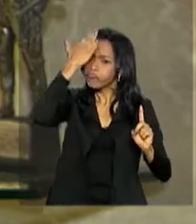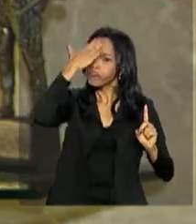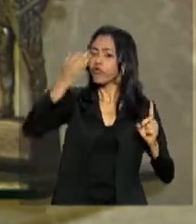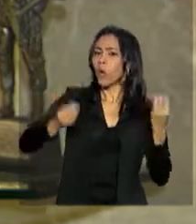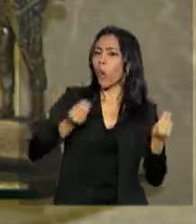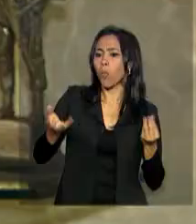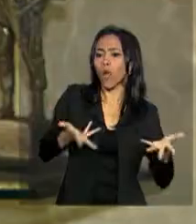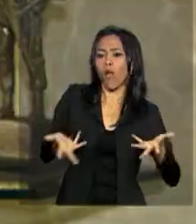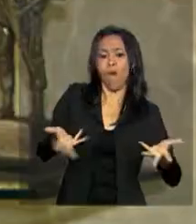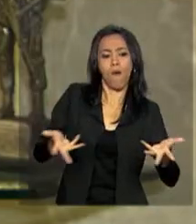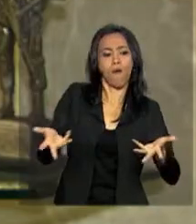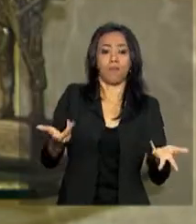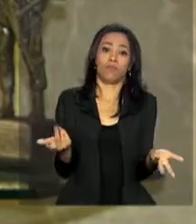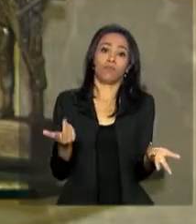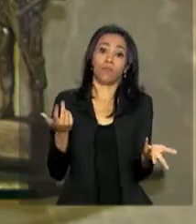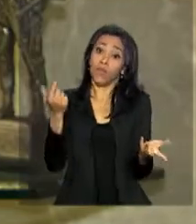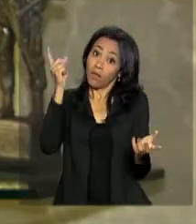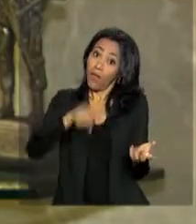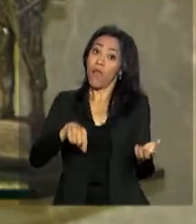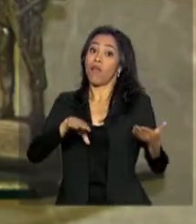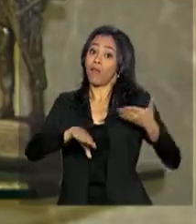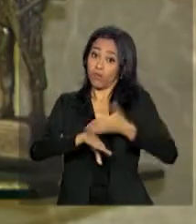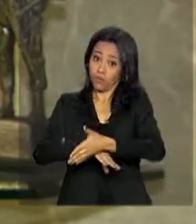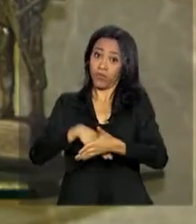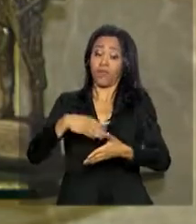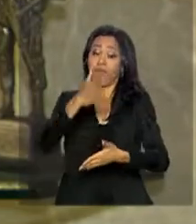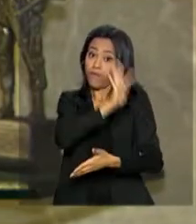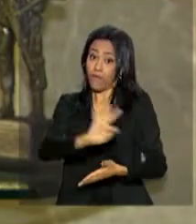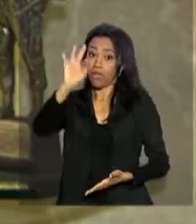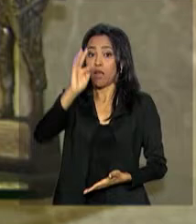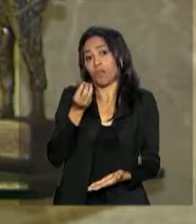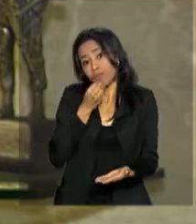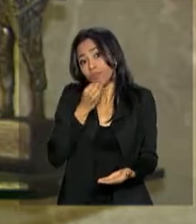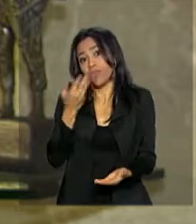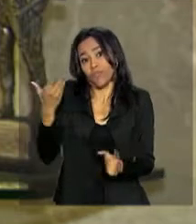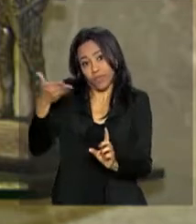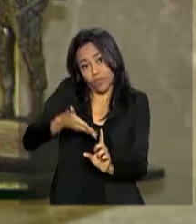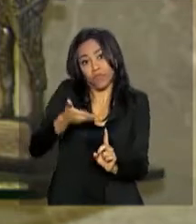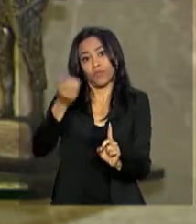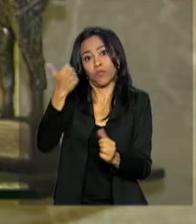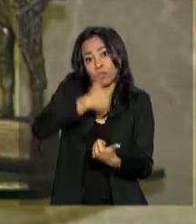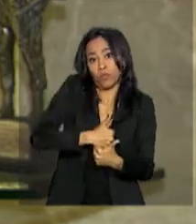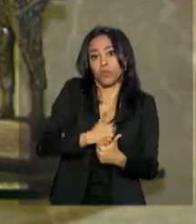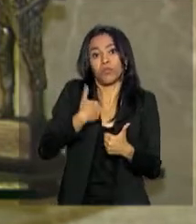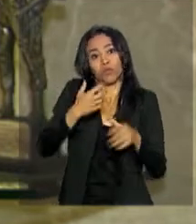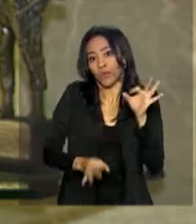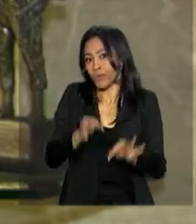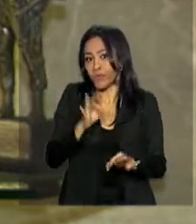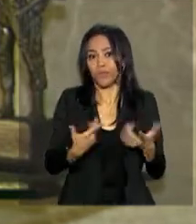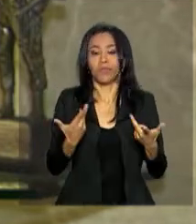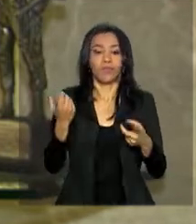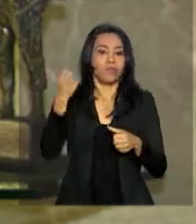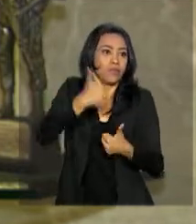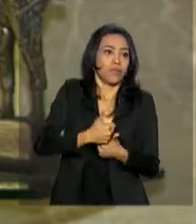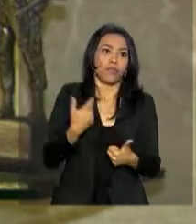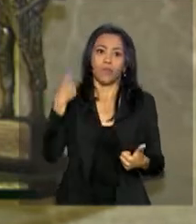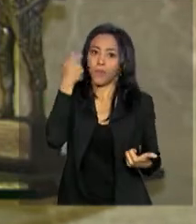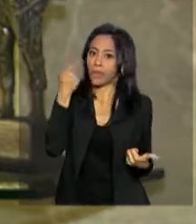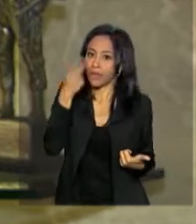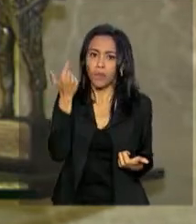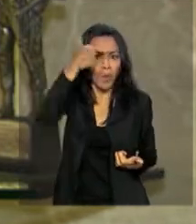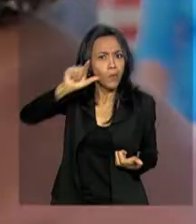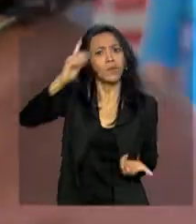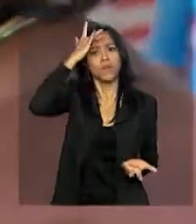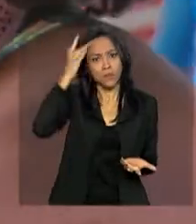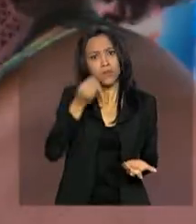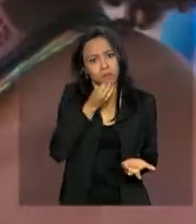agilizar. Então, a intervenção é federal e poderia estar aqui um juiz, um procurador, uma outra